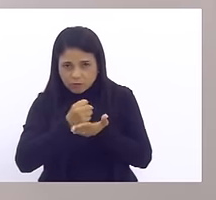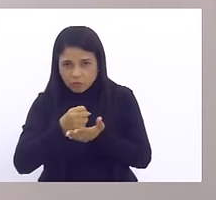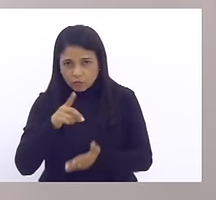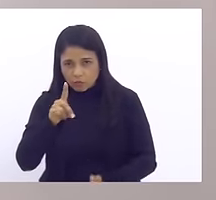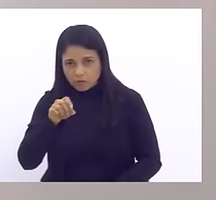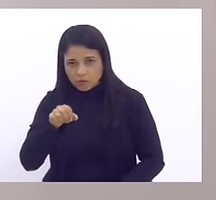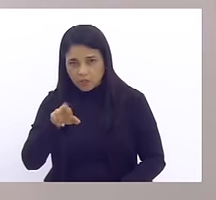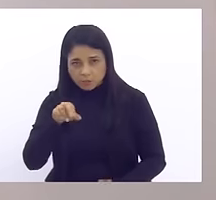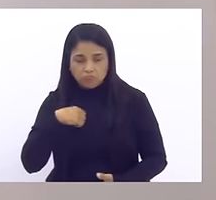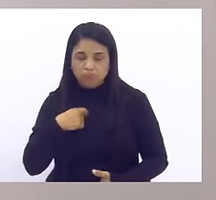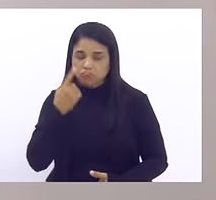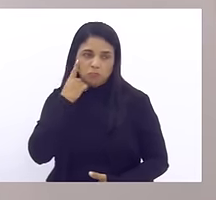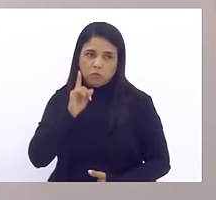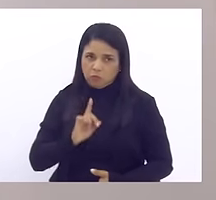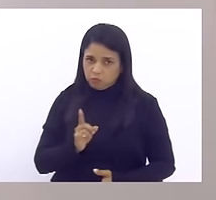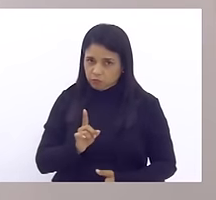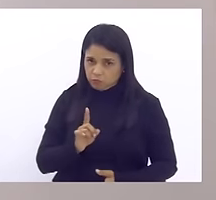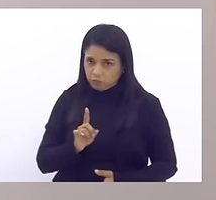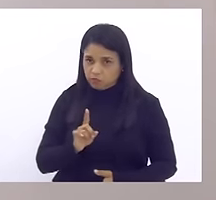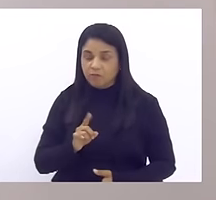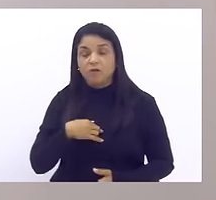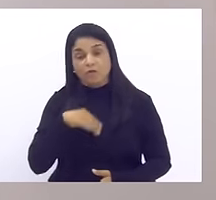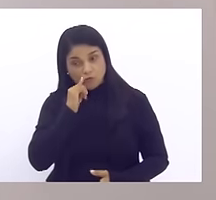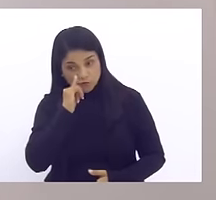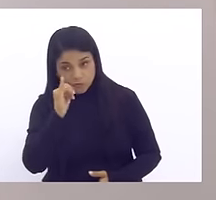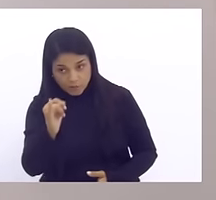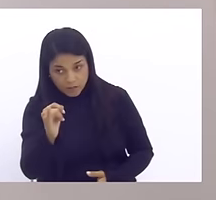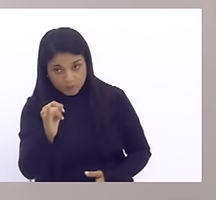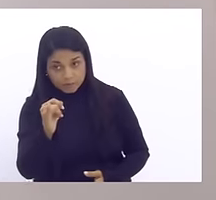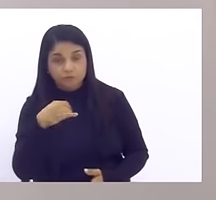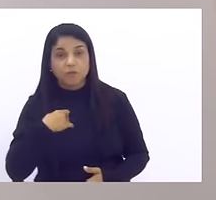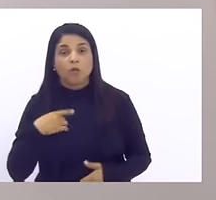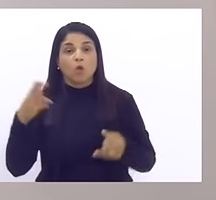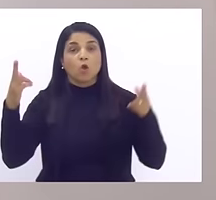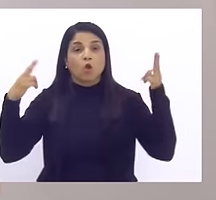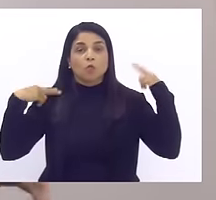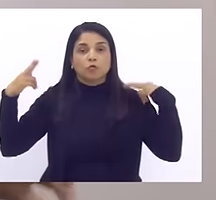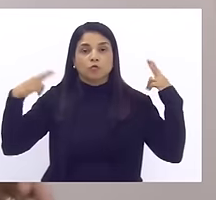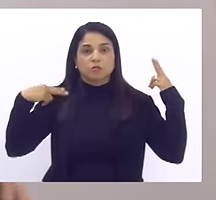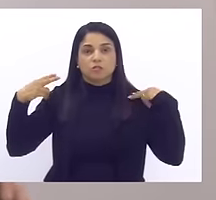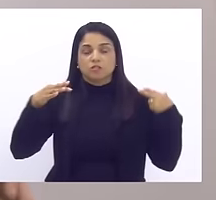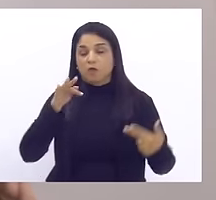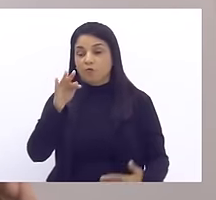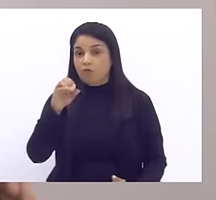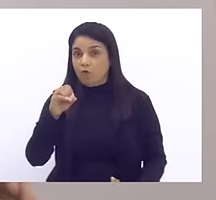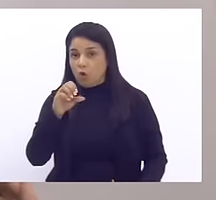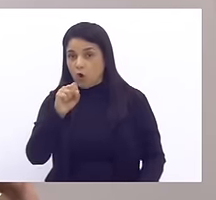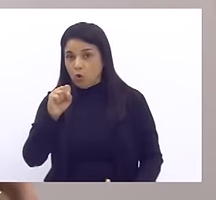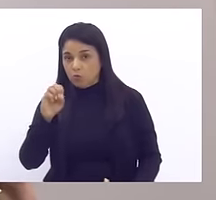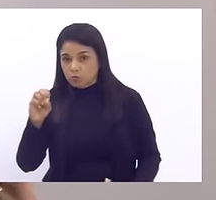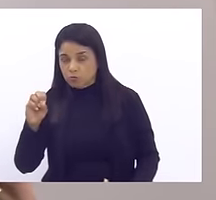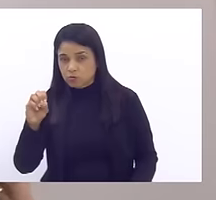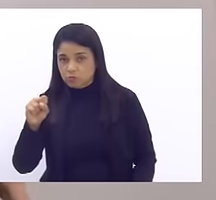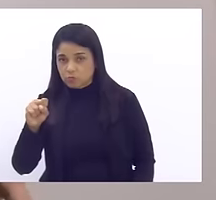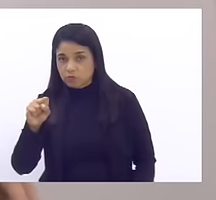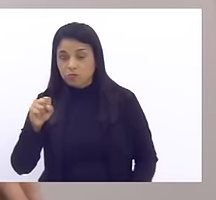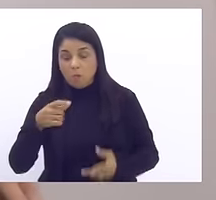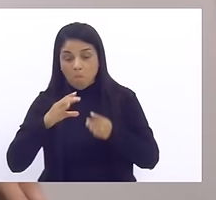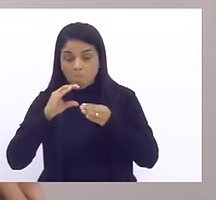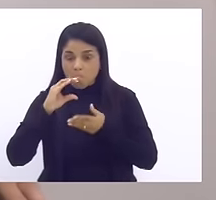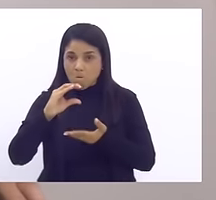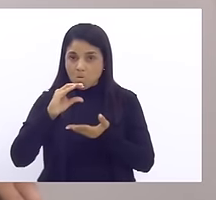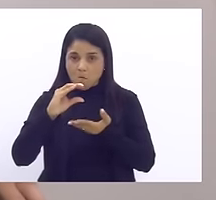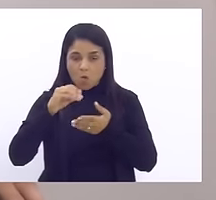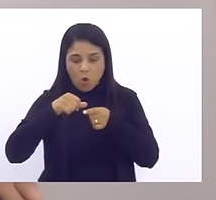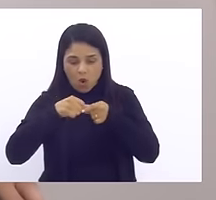ele não sabemos não isso mas então ele informar um motorista da empresa Fox tinha um bolo com centenas